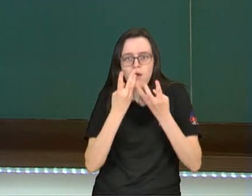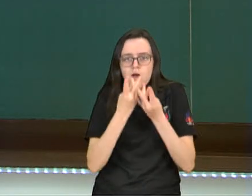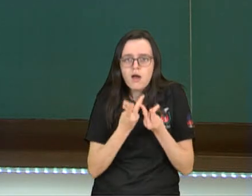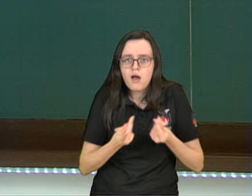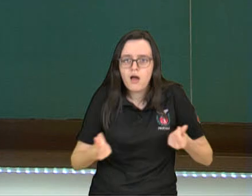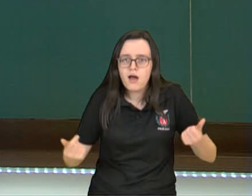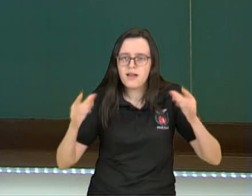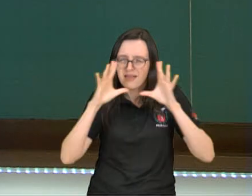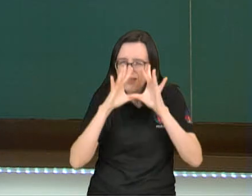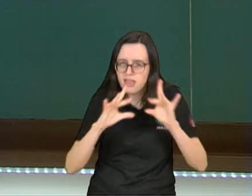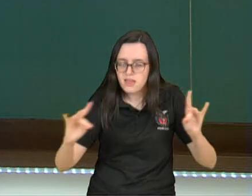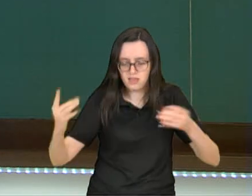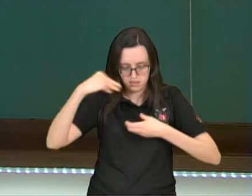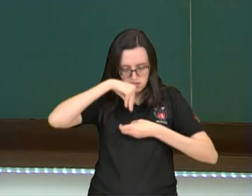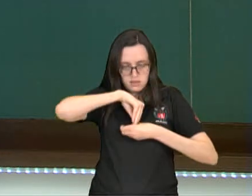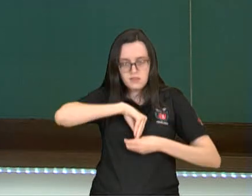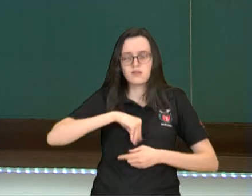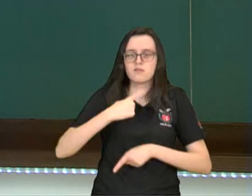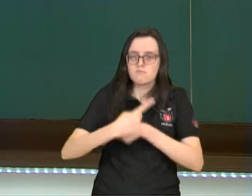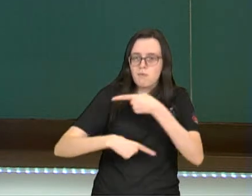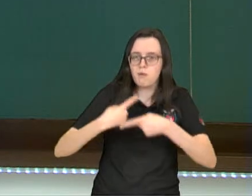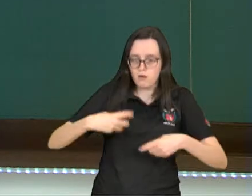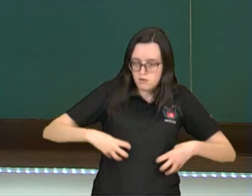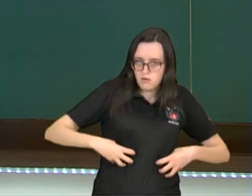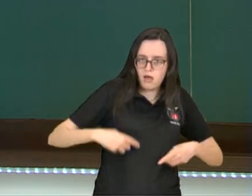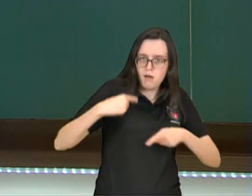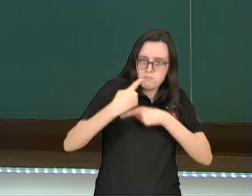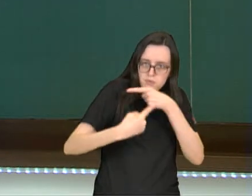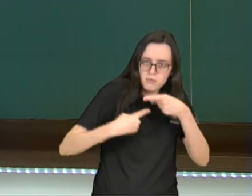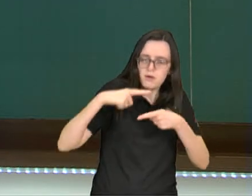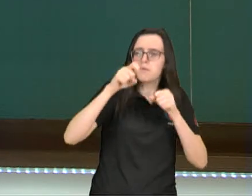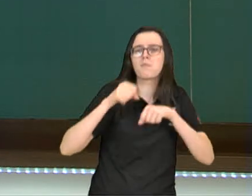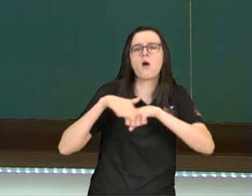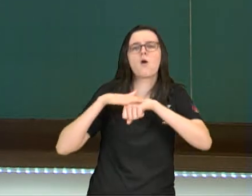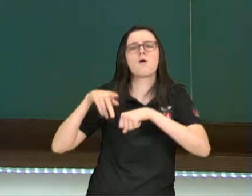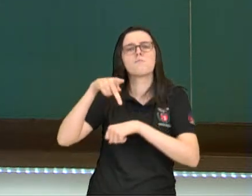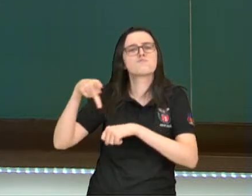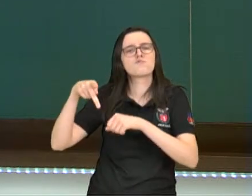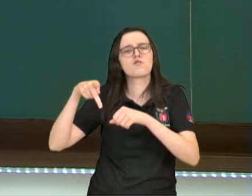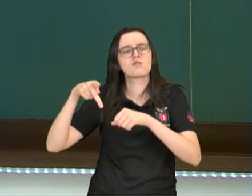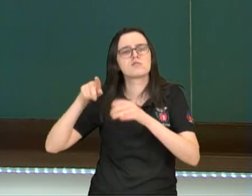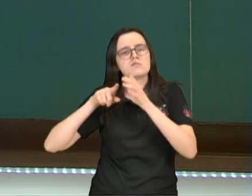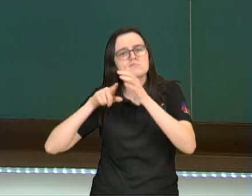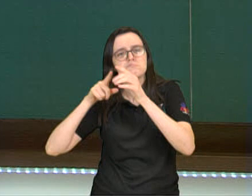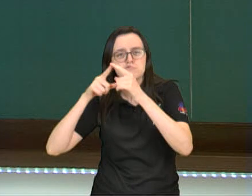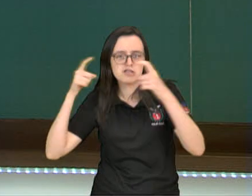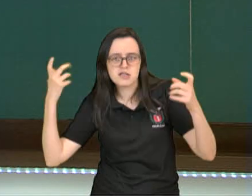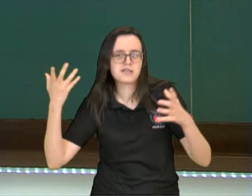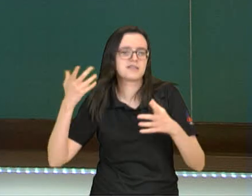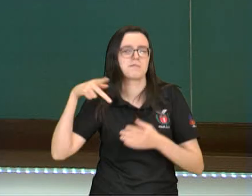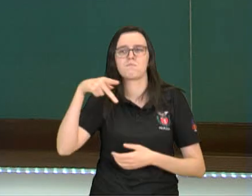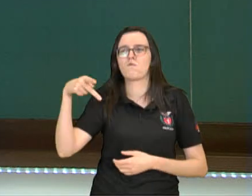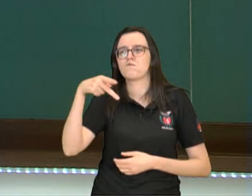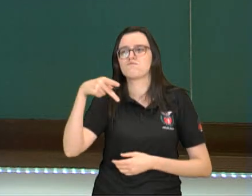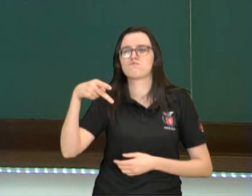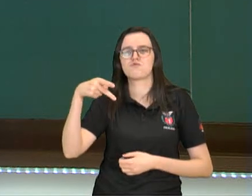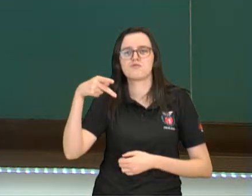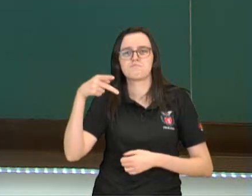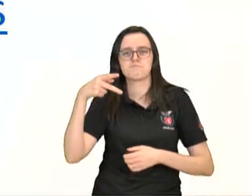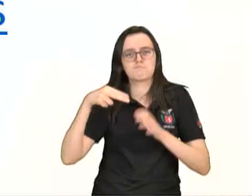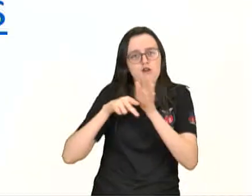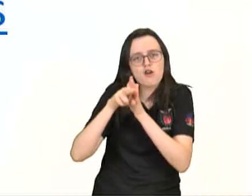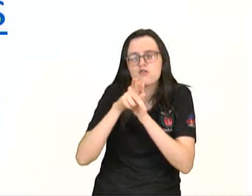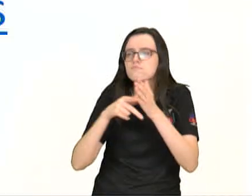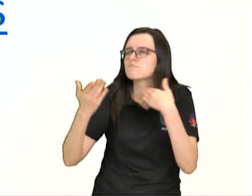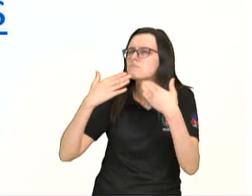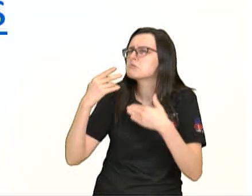ser enviado, ok? Você pode conversar com o professor de ciências, de biologia, sobre o funcionamento dos rins e a importância deles.